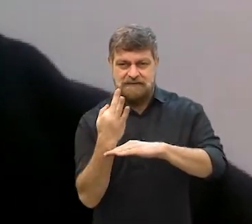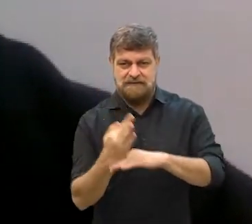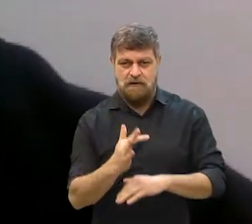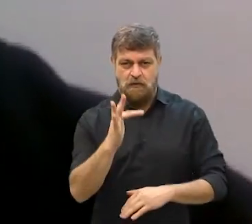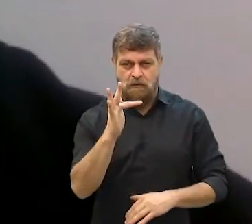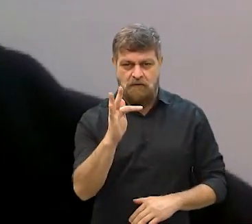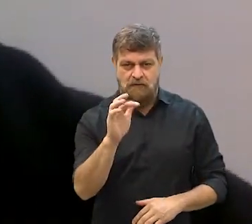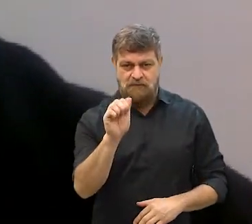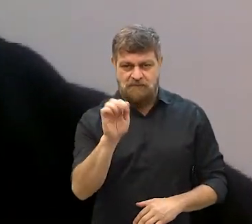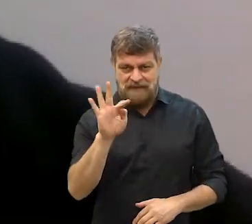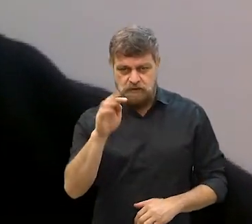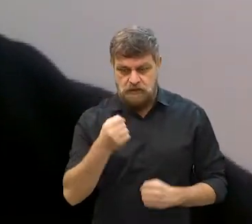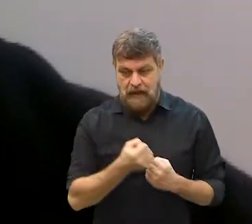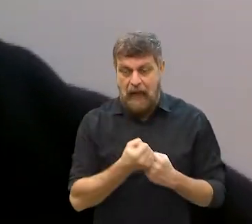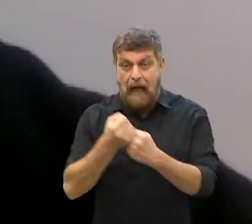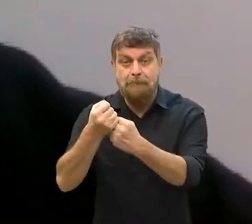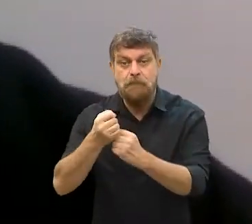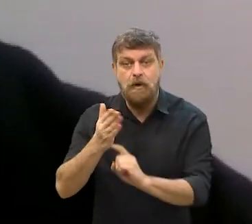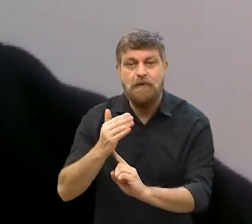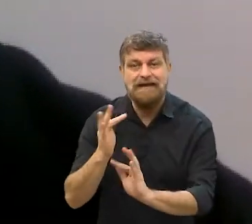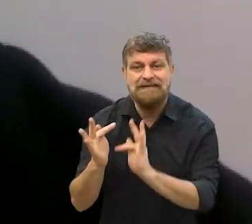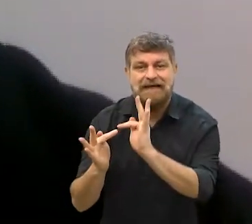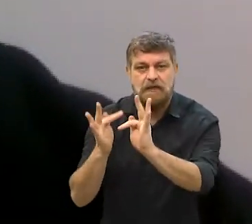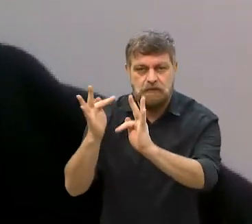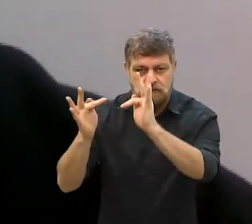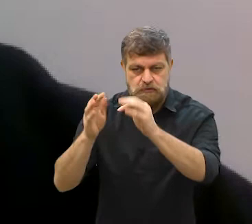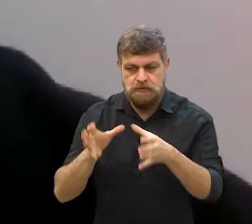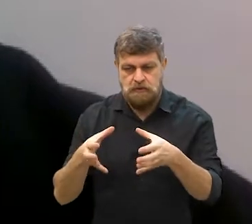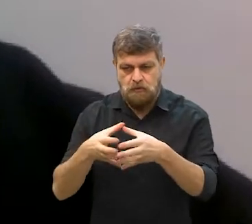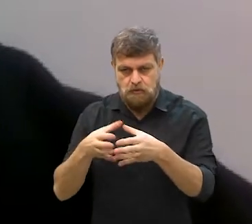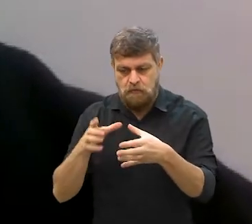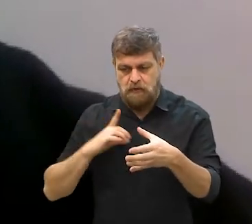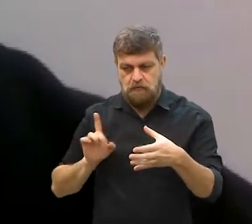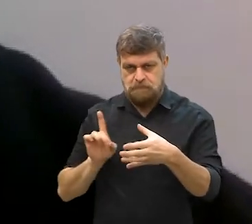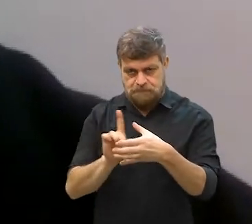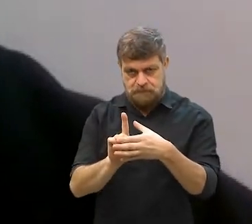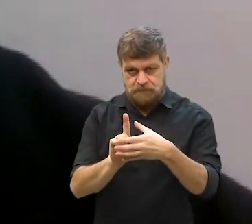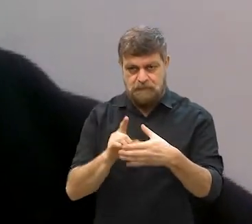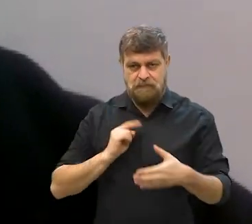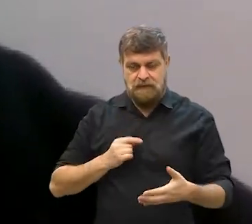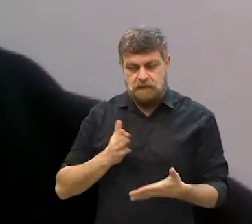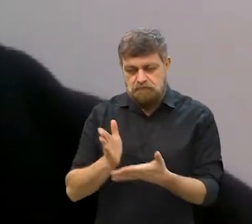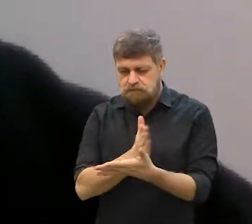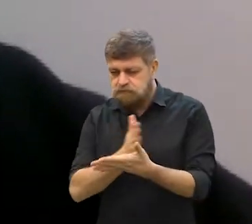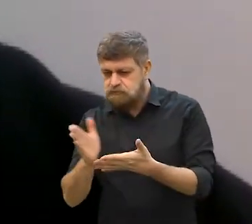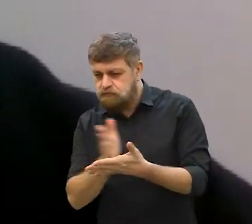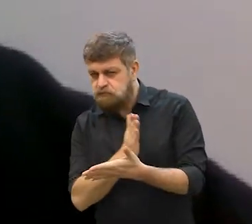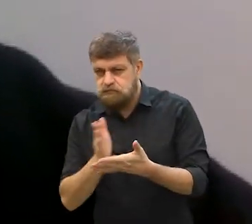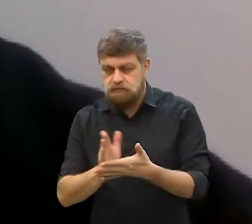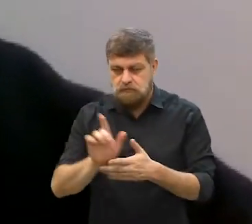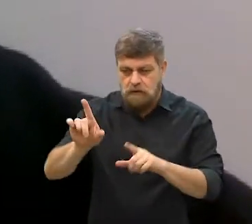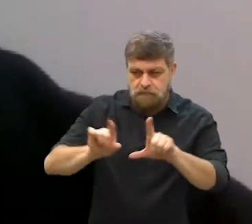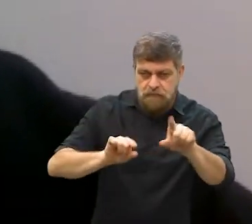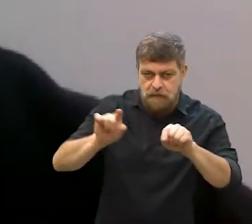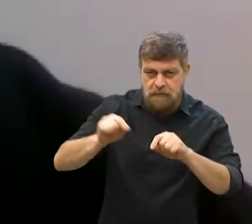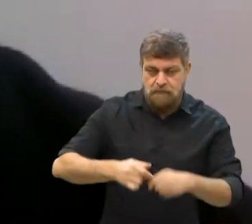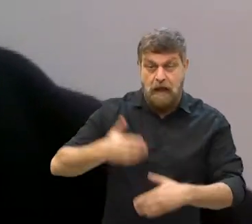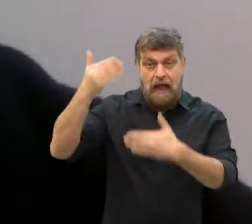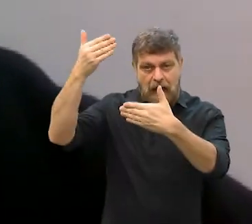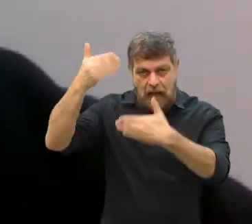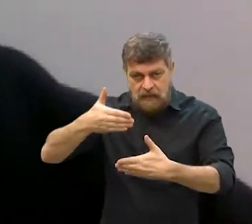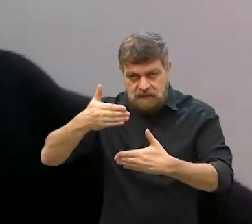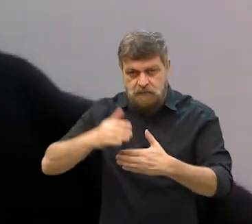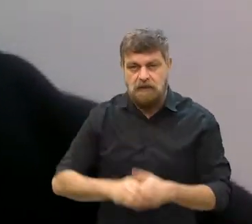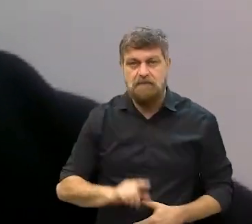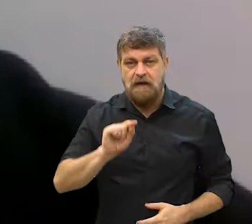Apoio à Tecnologia, e nós participamos de vários processos seletivos, elaborando os processos seletivos,